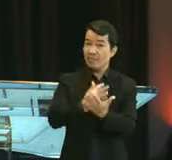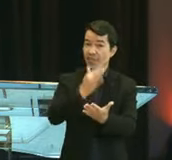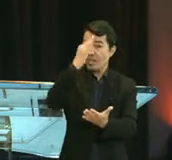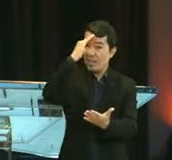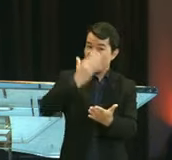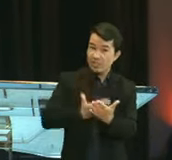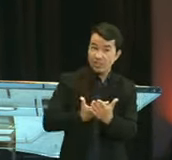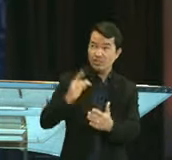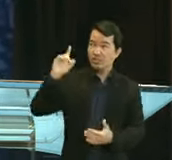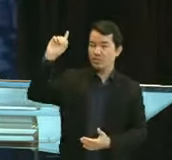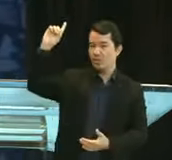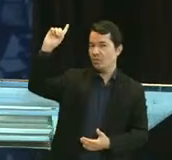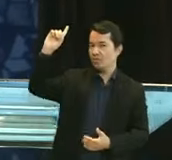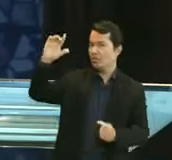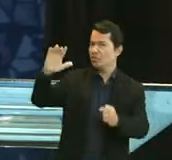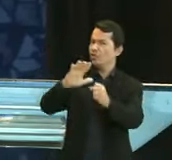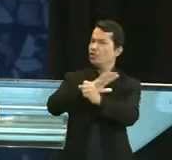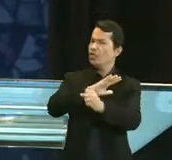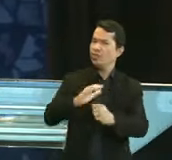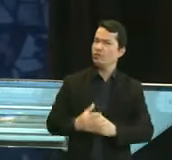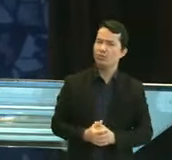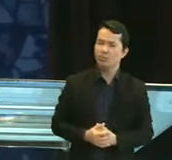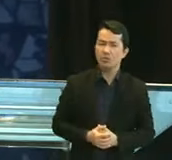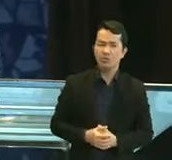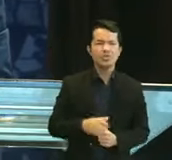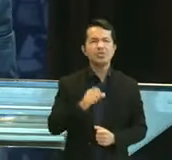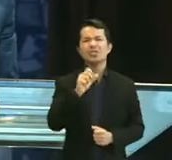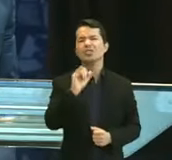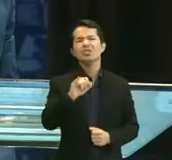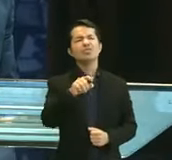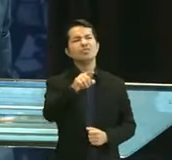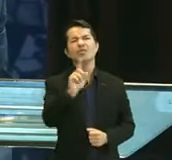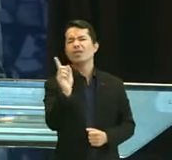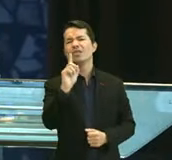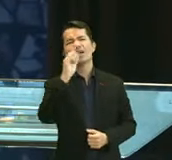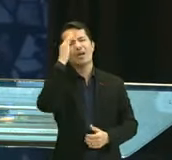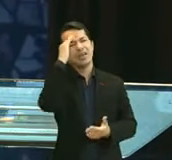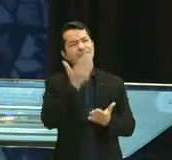Não é possível fazermos a obra de Deus sem fé.